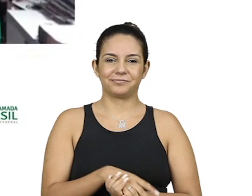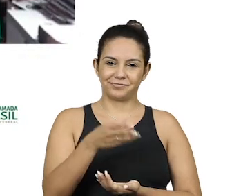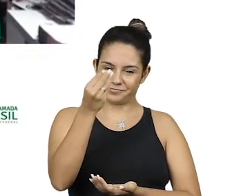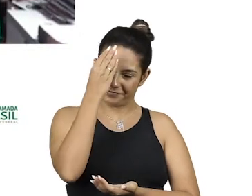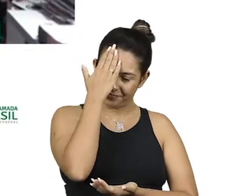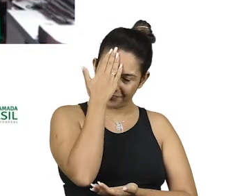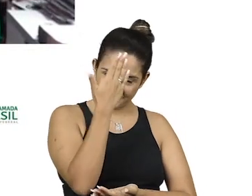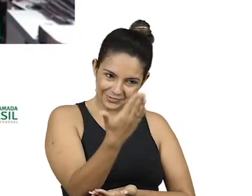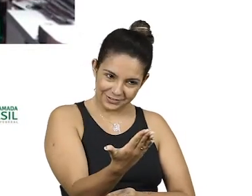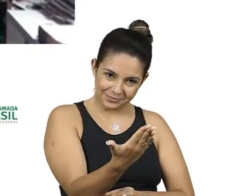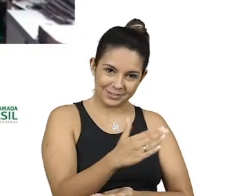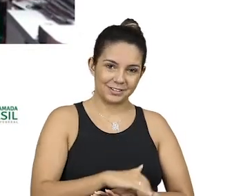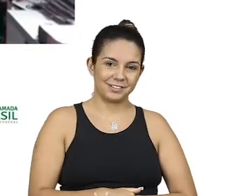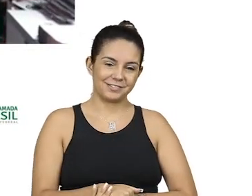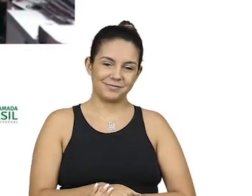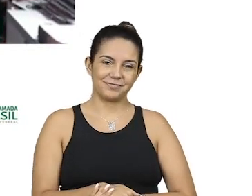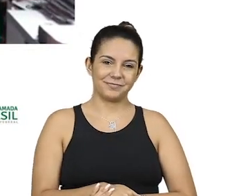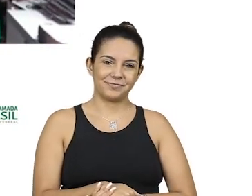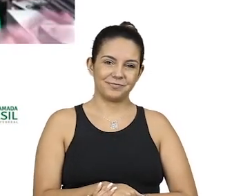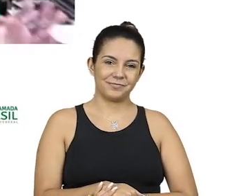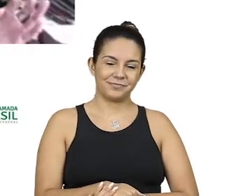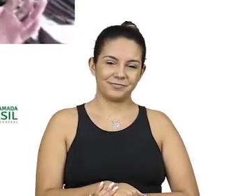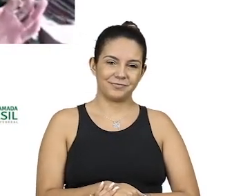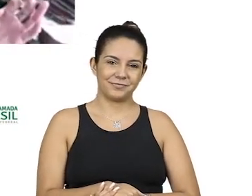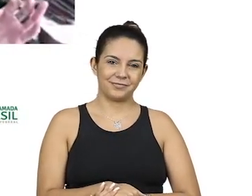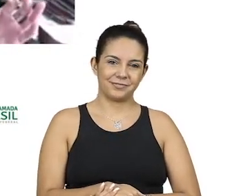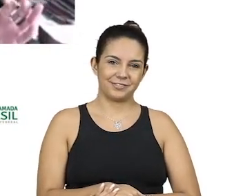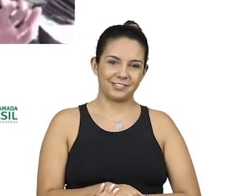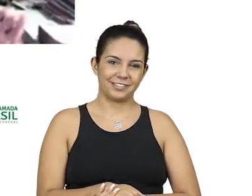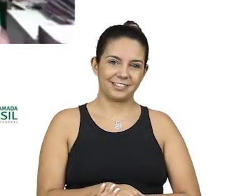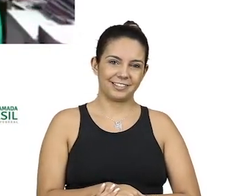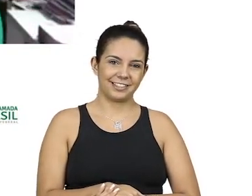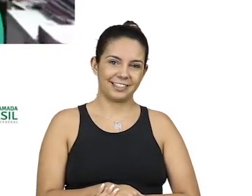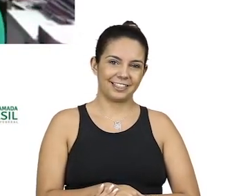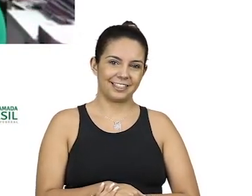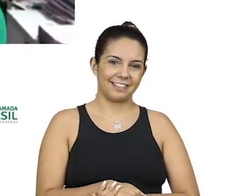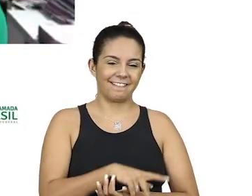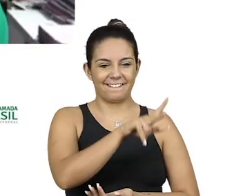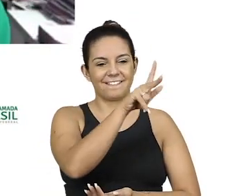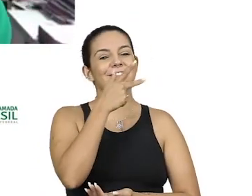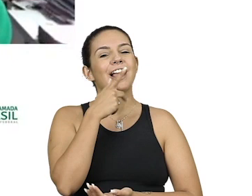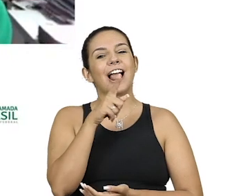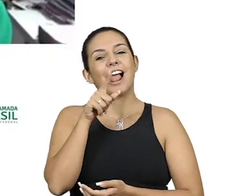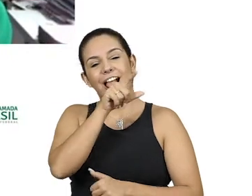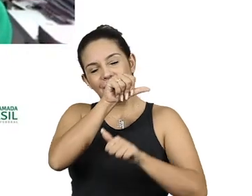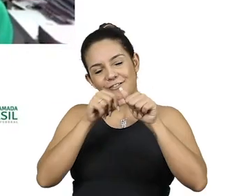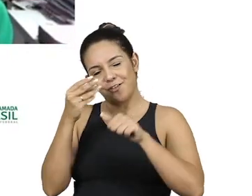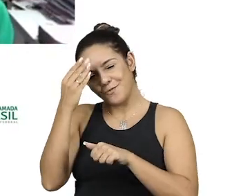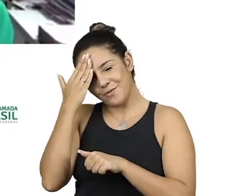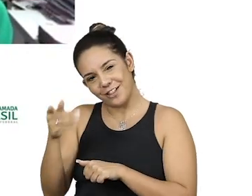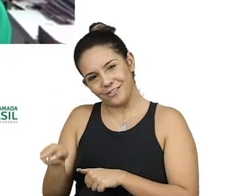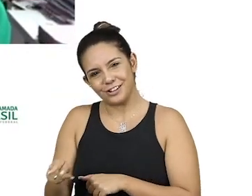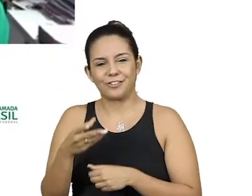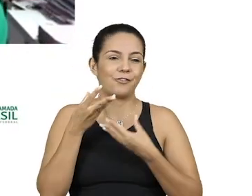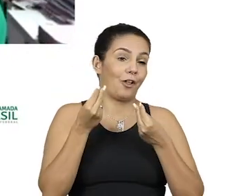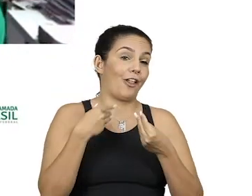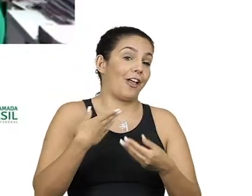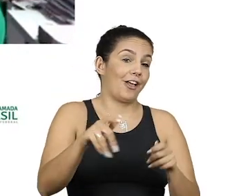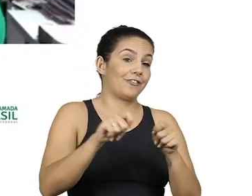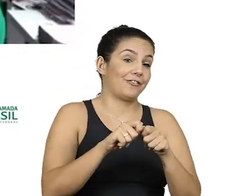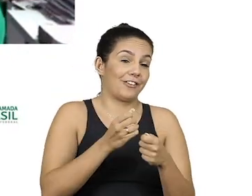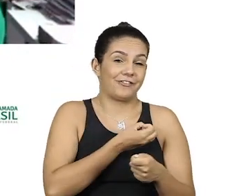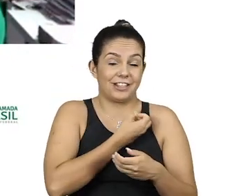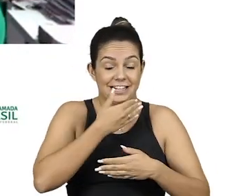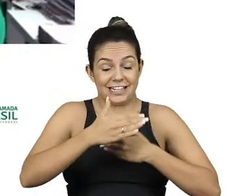Marina, muitíssimo obrigado, querida. Não, muito Passamos obrigada a você. muitos desses aqui ainda pela